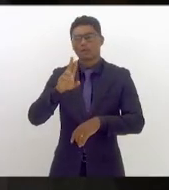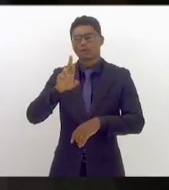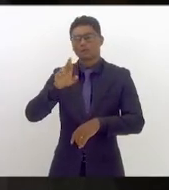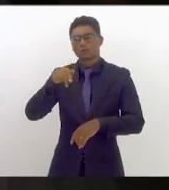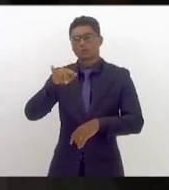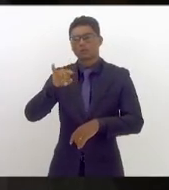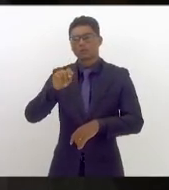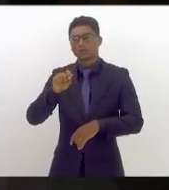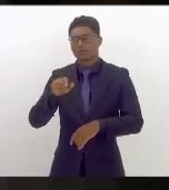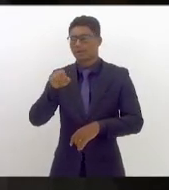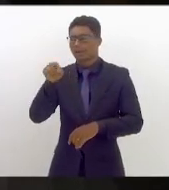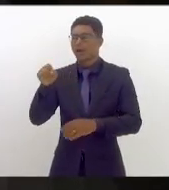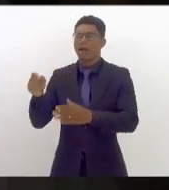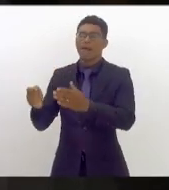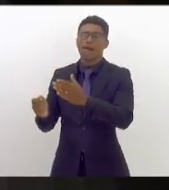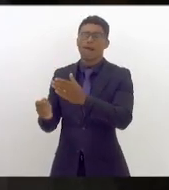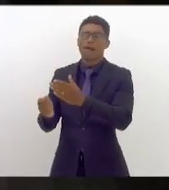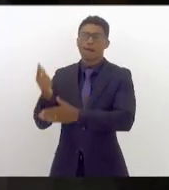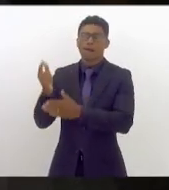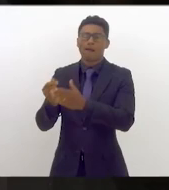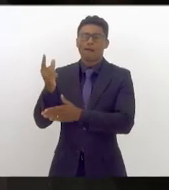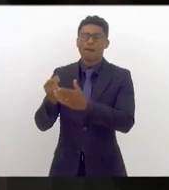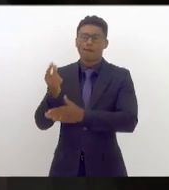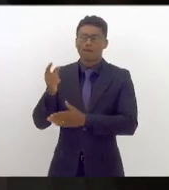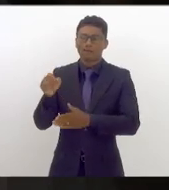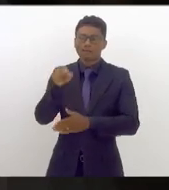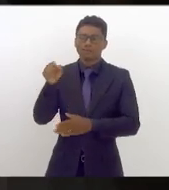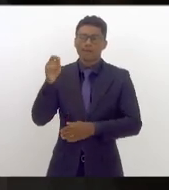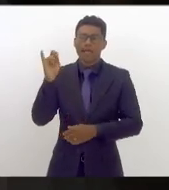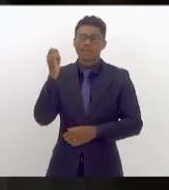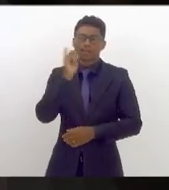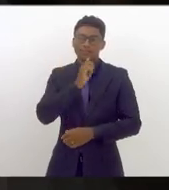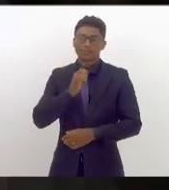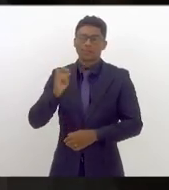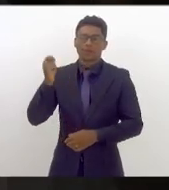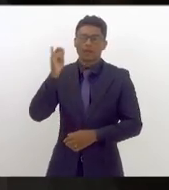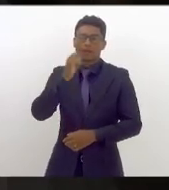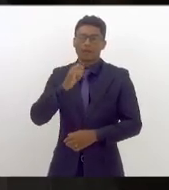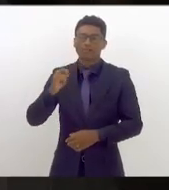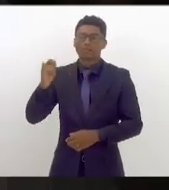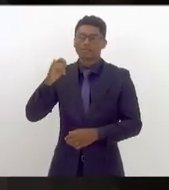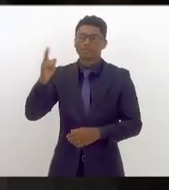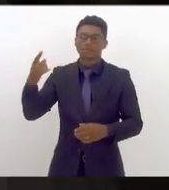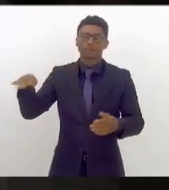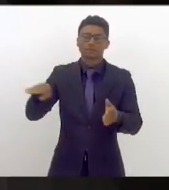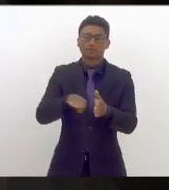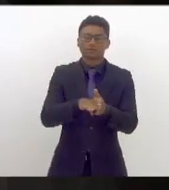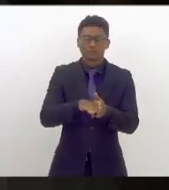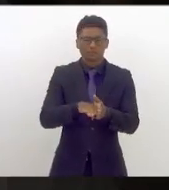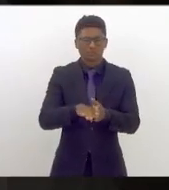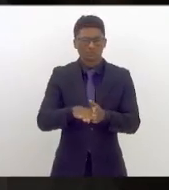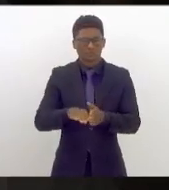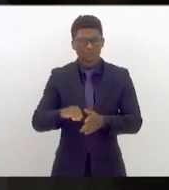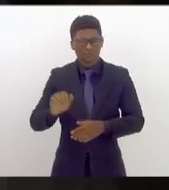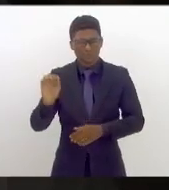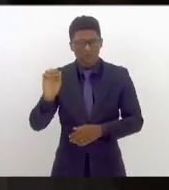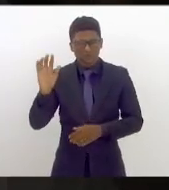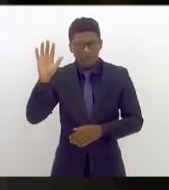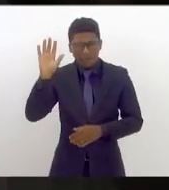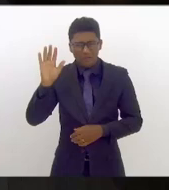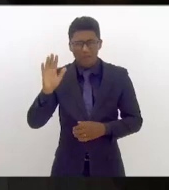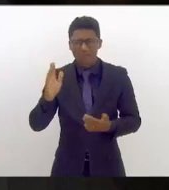para produzir energia de forma efêmera e pontual e não se adota um